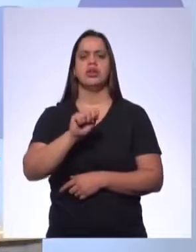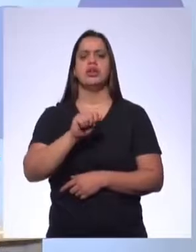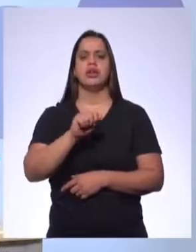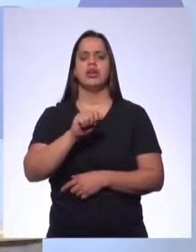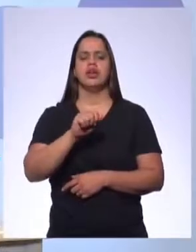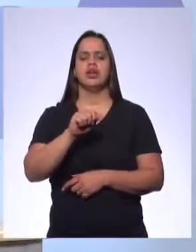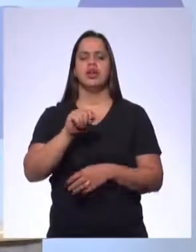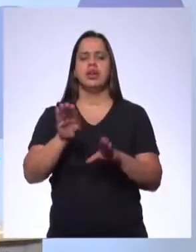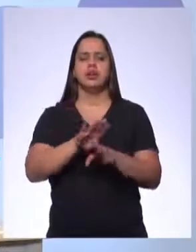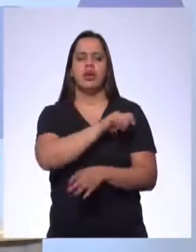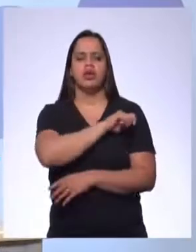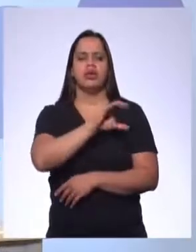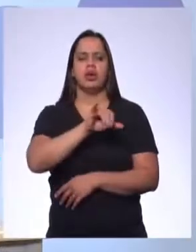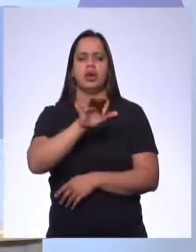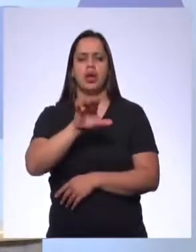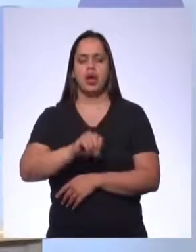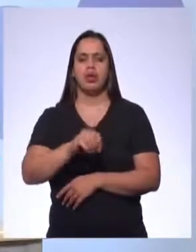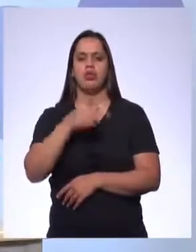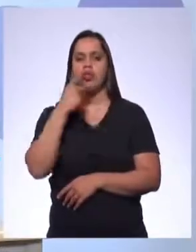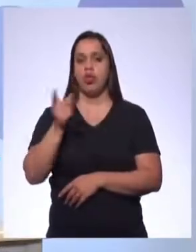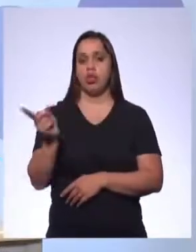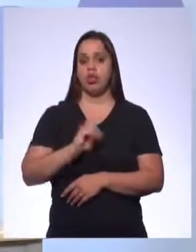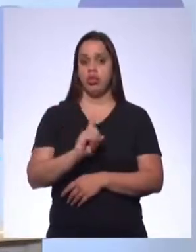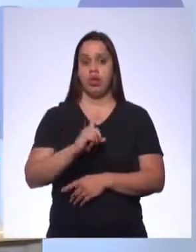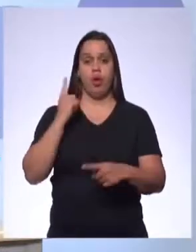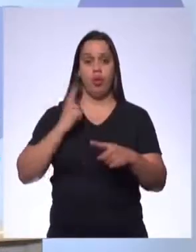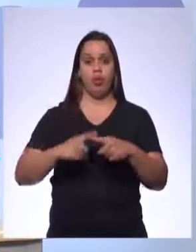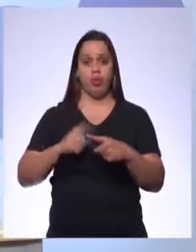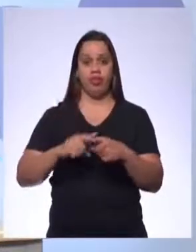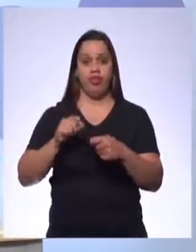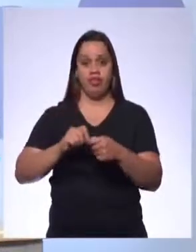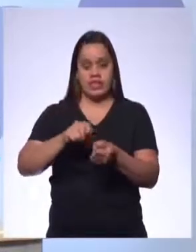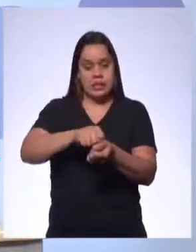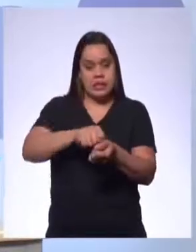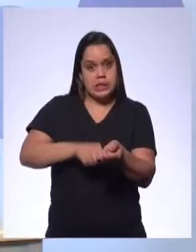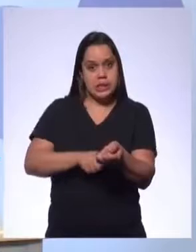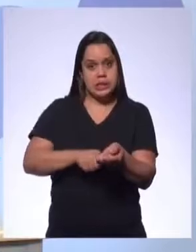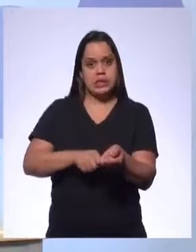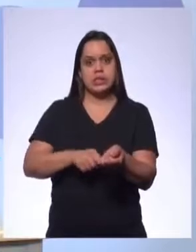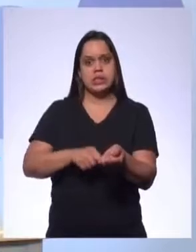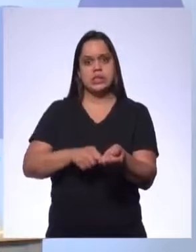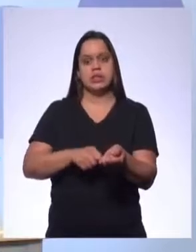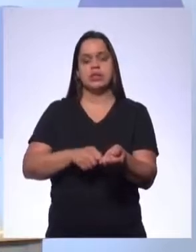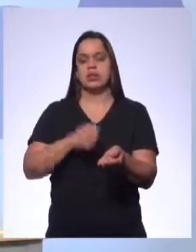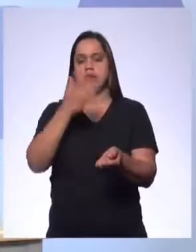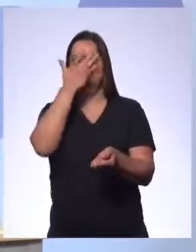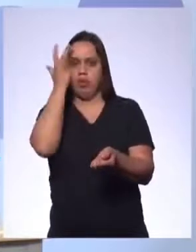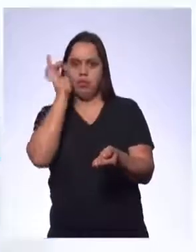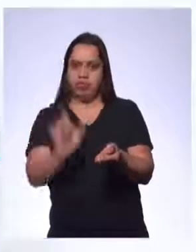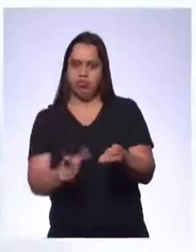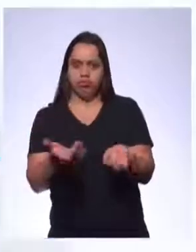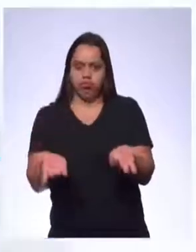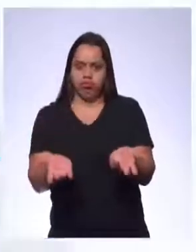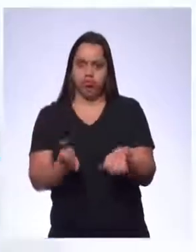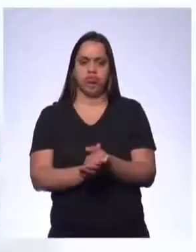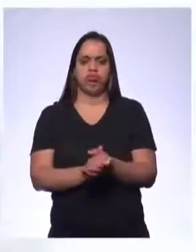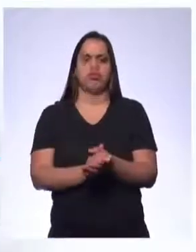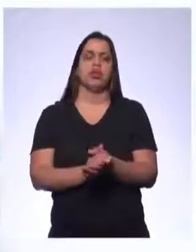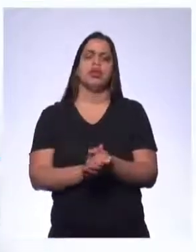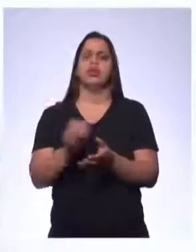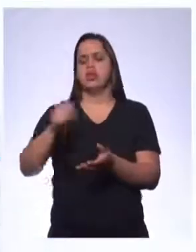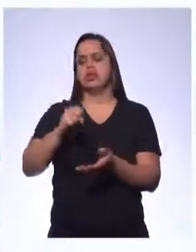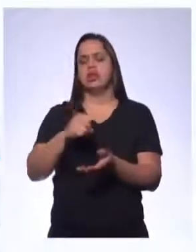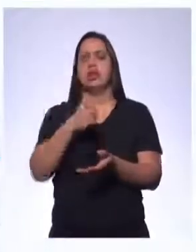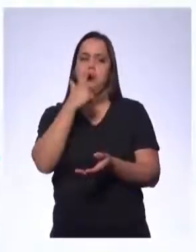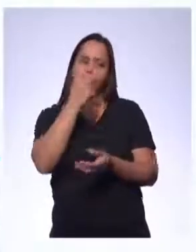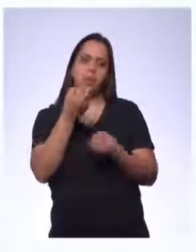O Caio escreveu assim, ó, não, pois vai fazer um corte na pessoa. É o Gustavo. Perfeito, né? É só fazer esse comentário